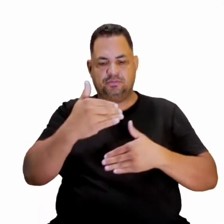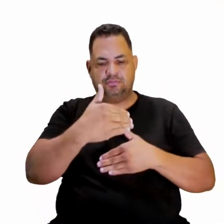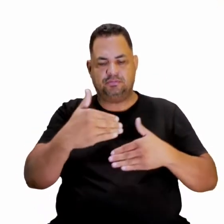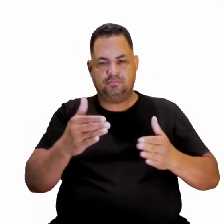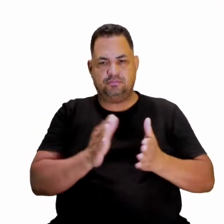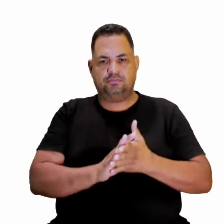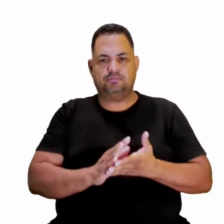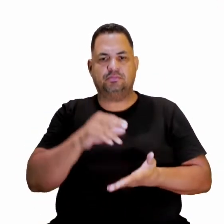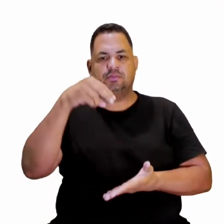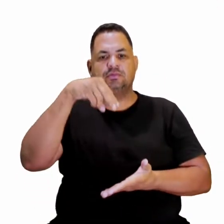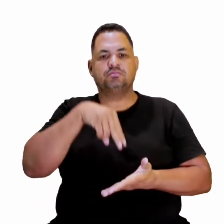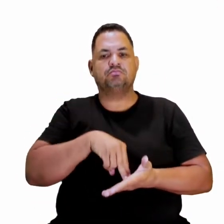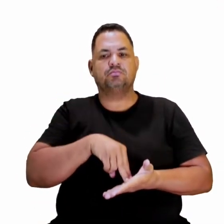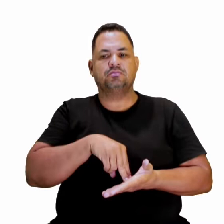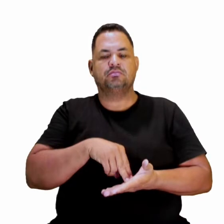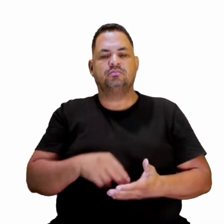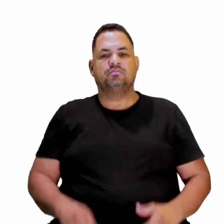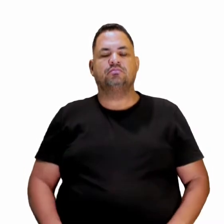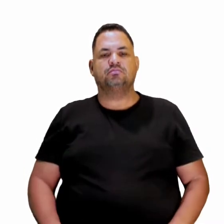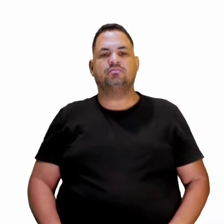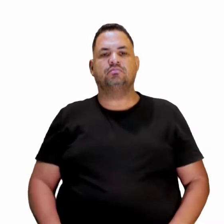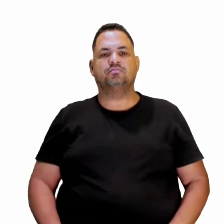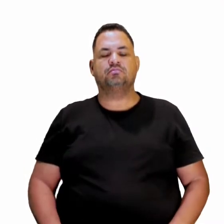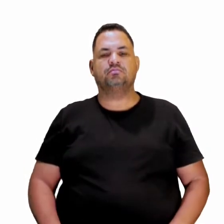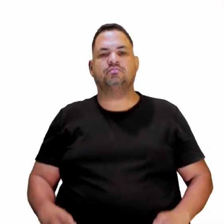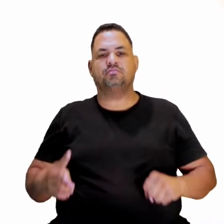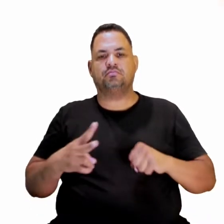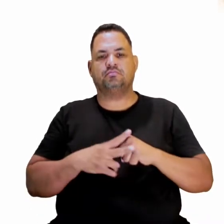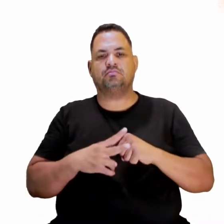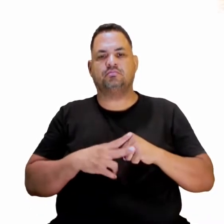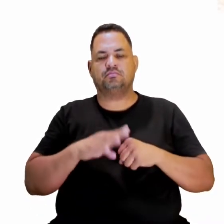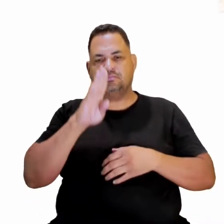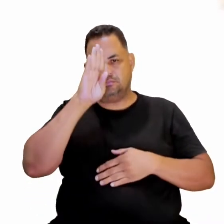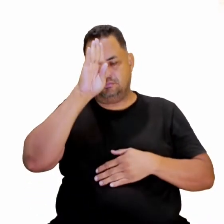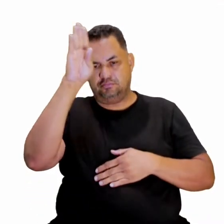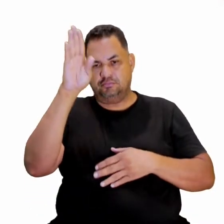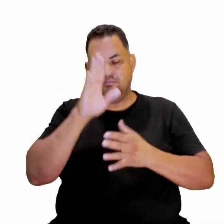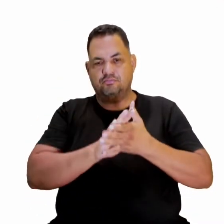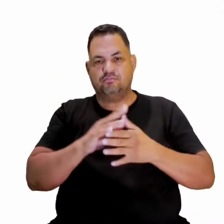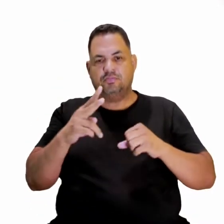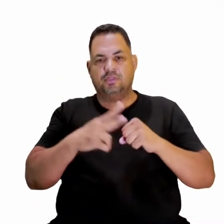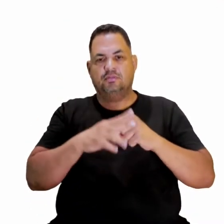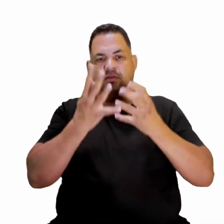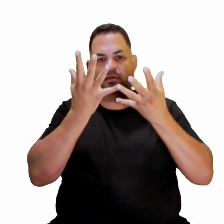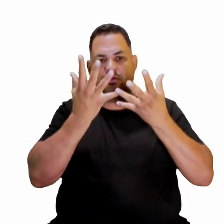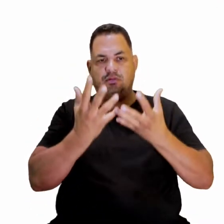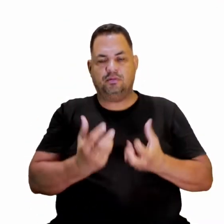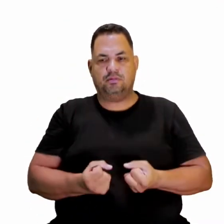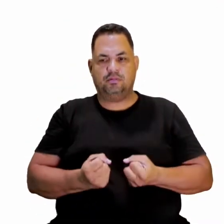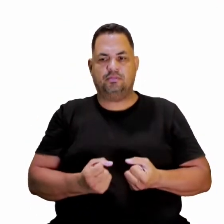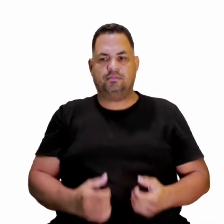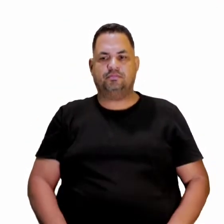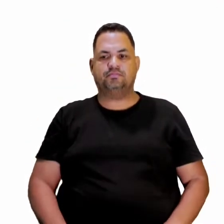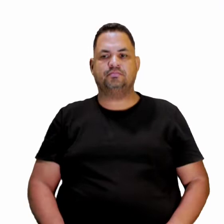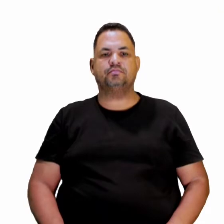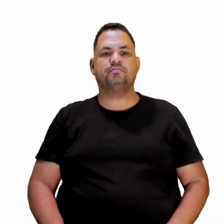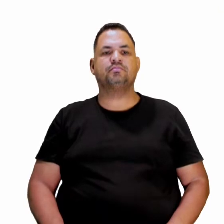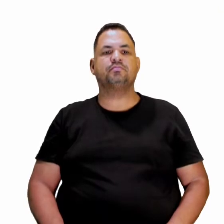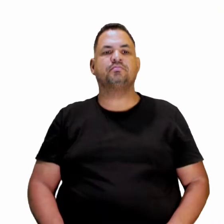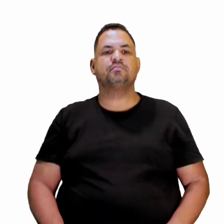naquela manhã. O verbo principal é o verbo aceitar, que vem assim, do verbo